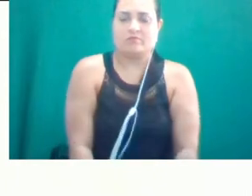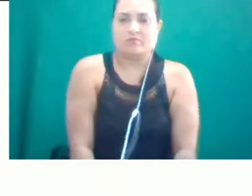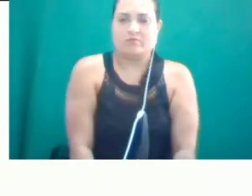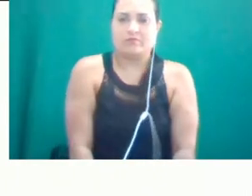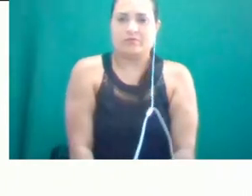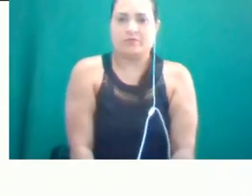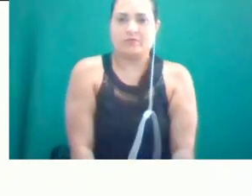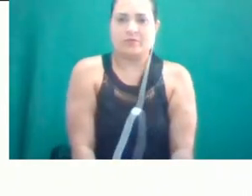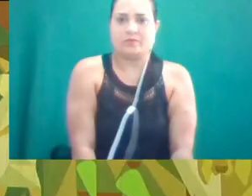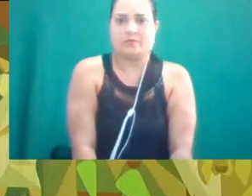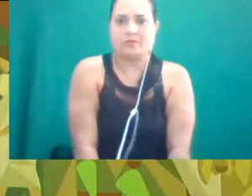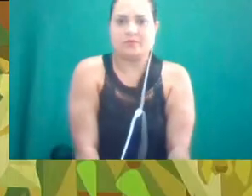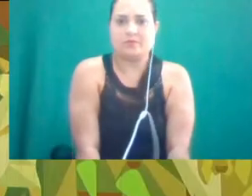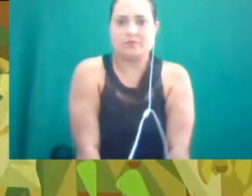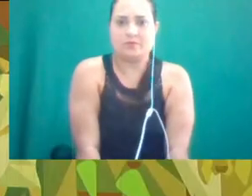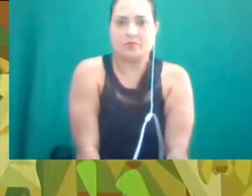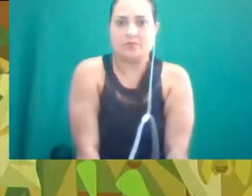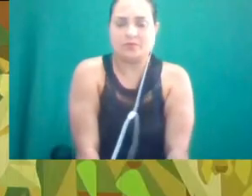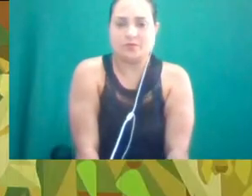Deus.